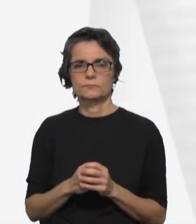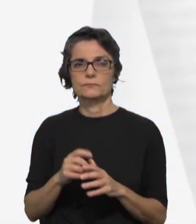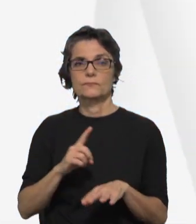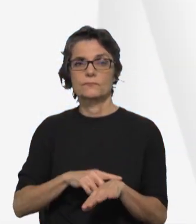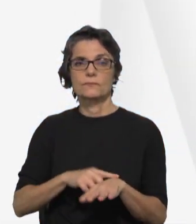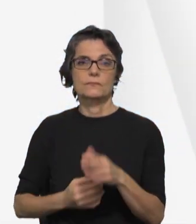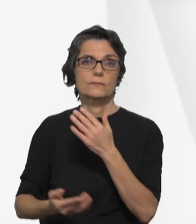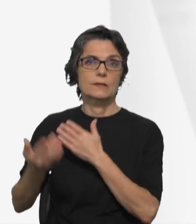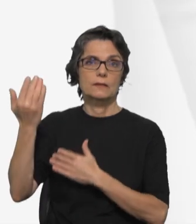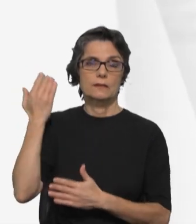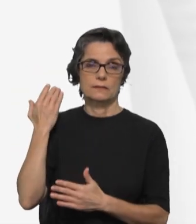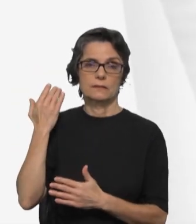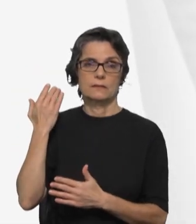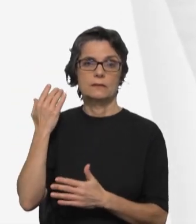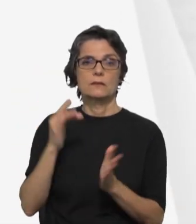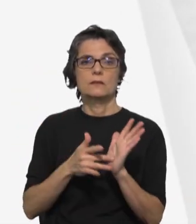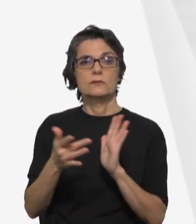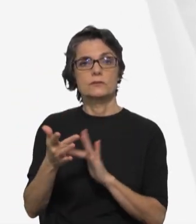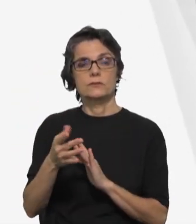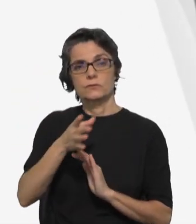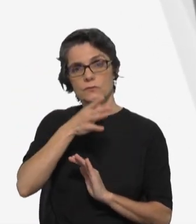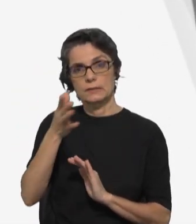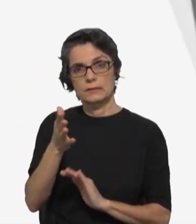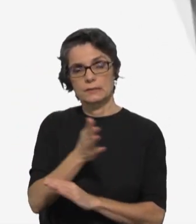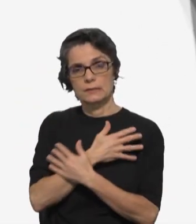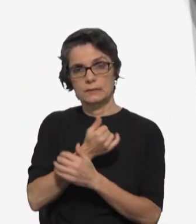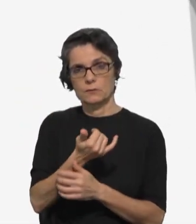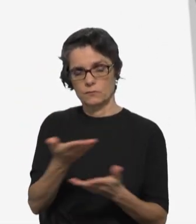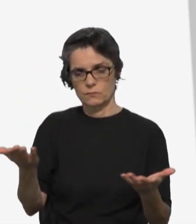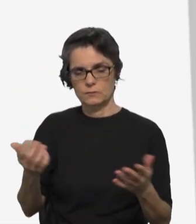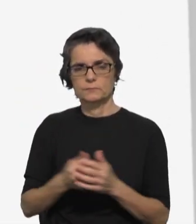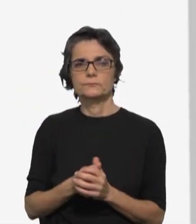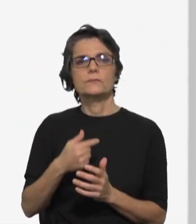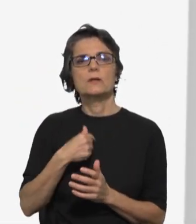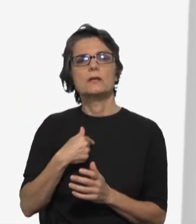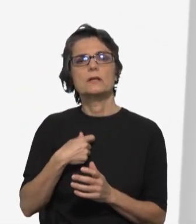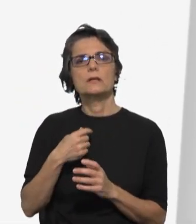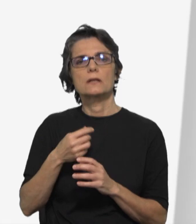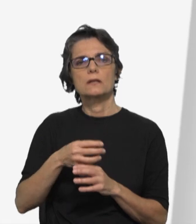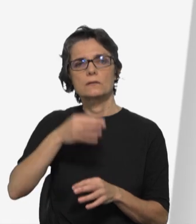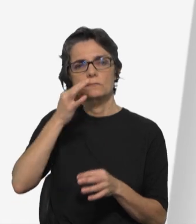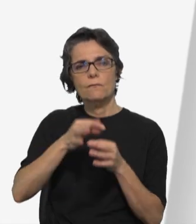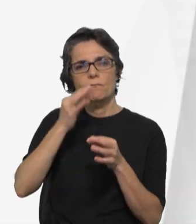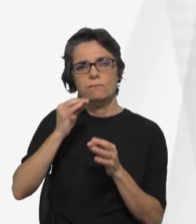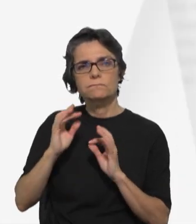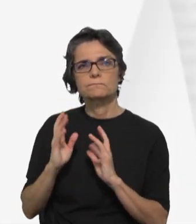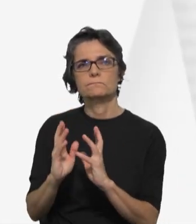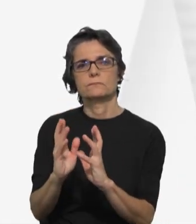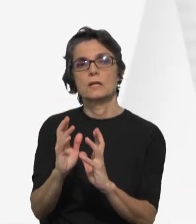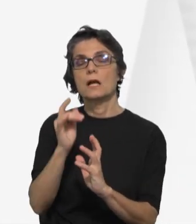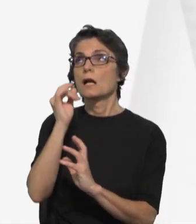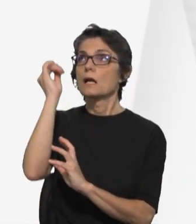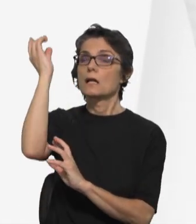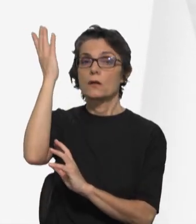Naquele tempo, disse Jesus aos seus discípulos: Eu sou a verdadeira vide e meu Pai é